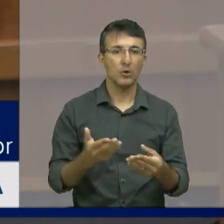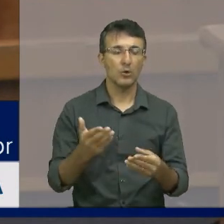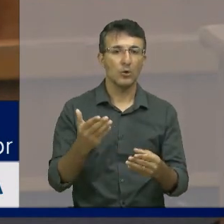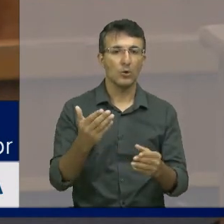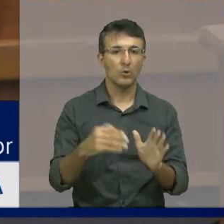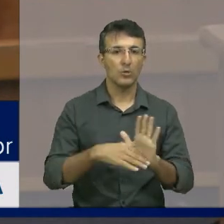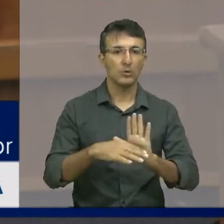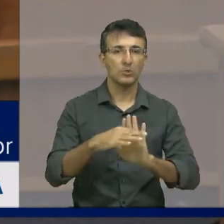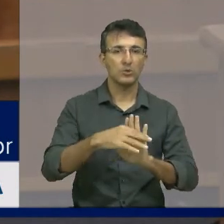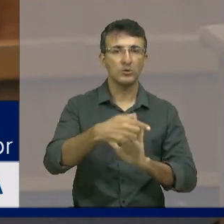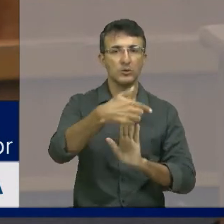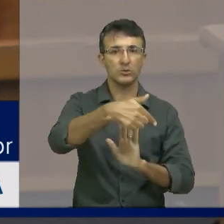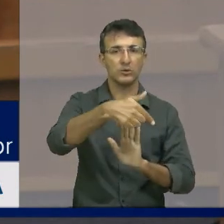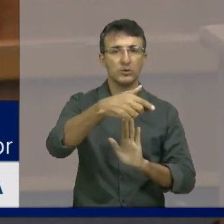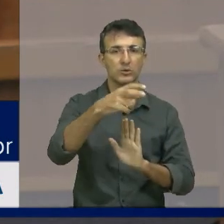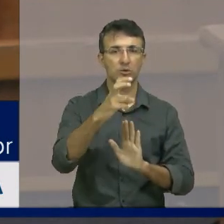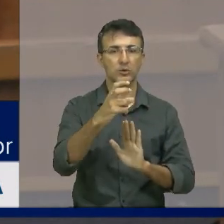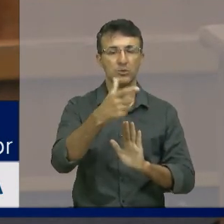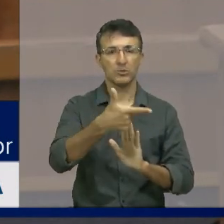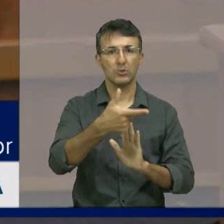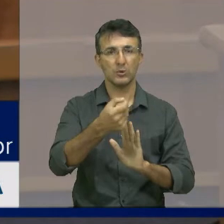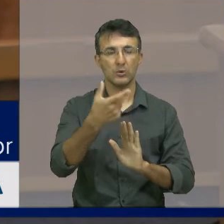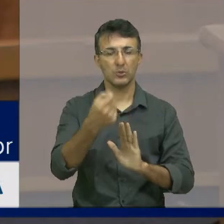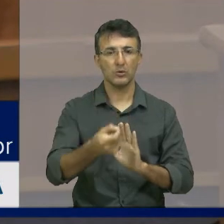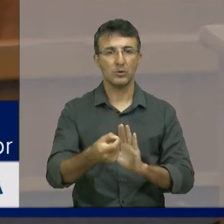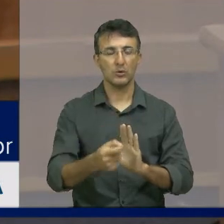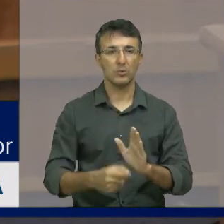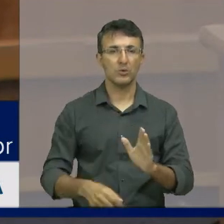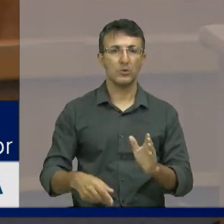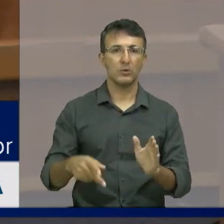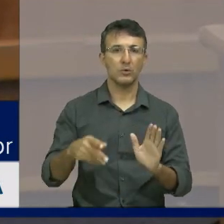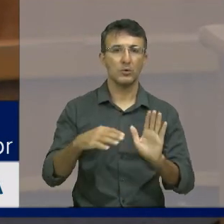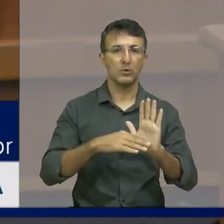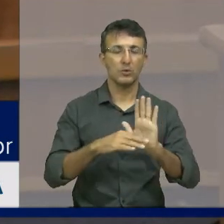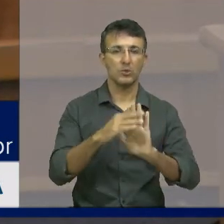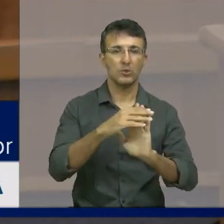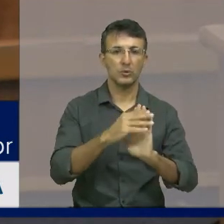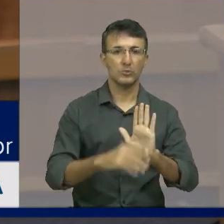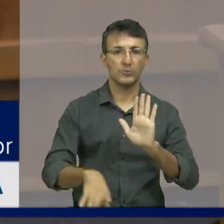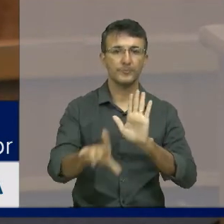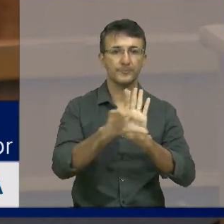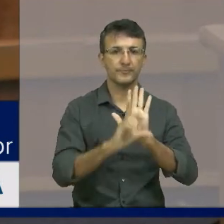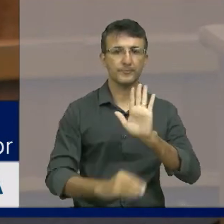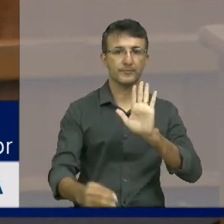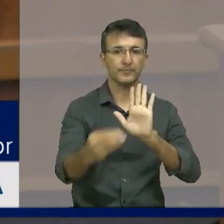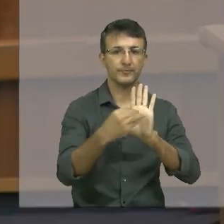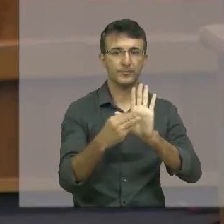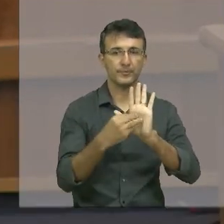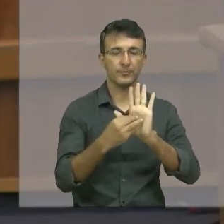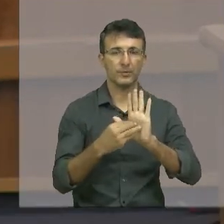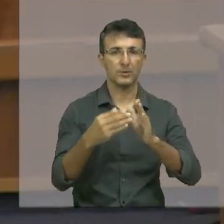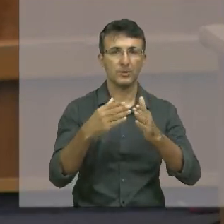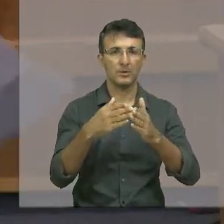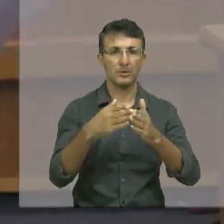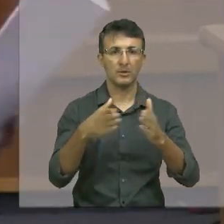7580-2020, projeto de lei complementar 21 de 2020, de autoria do Poder Executivo. Obrigado, senhor